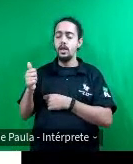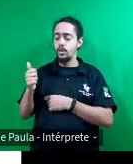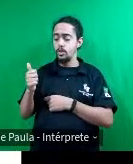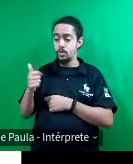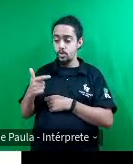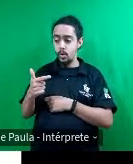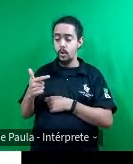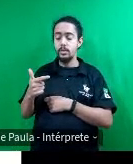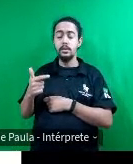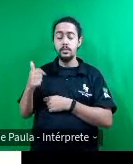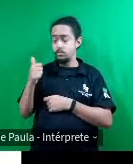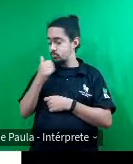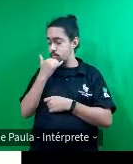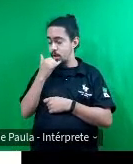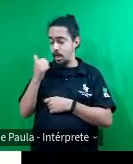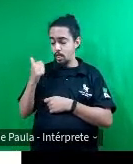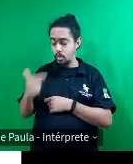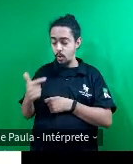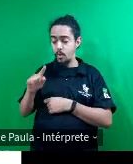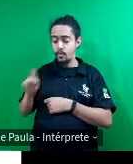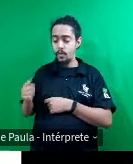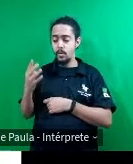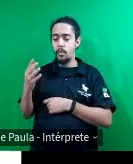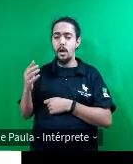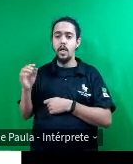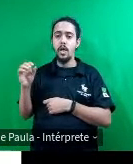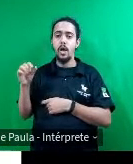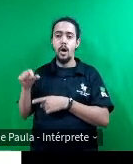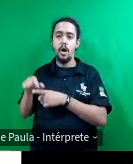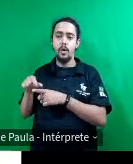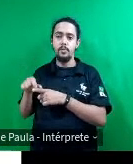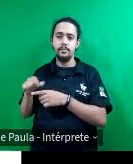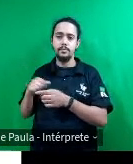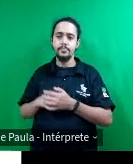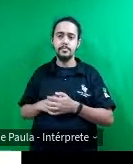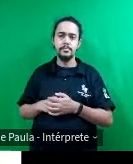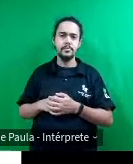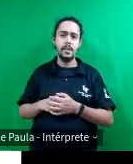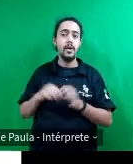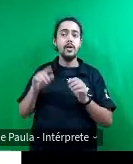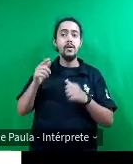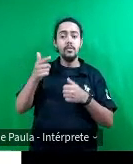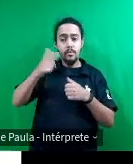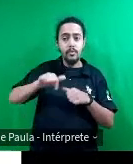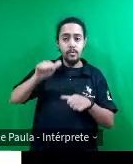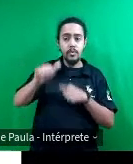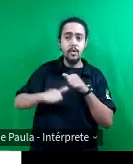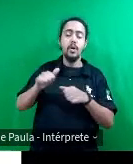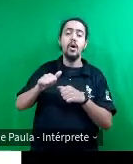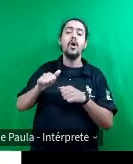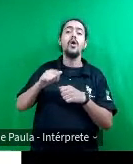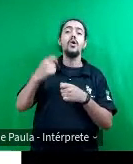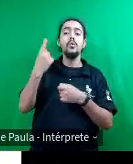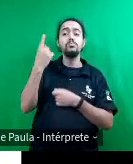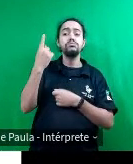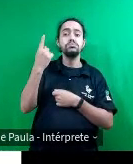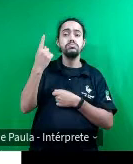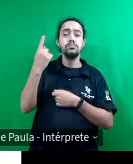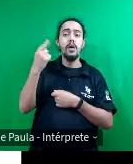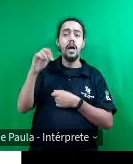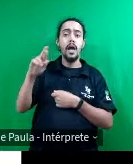ohms. Então, ficou um circuito simples aqui, ó, com um resistor conectado. 12 amperes passando aqui em cima